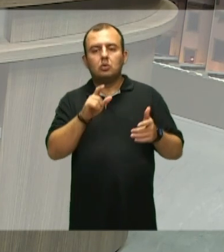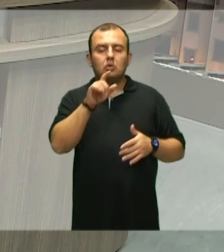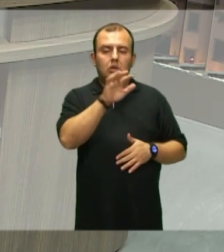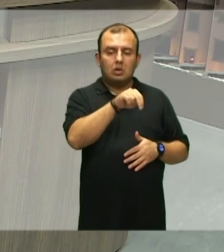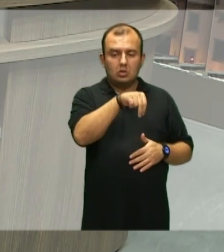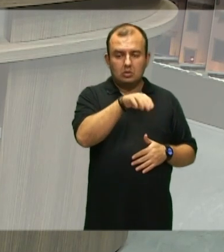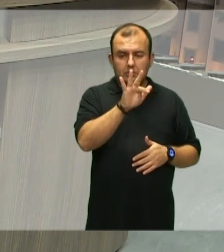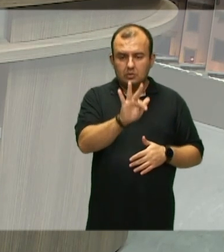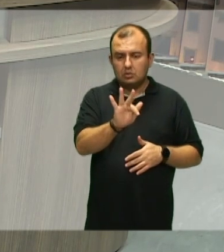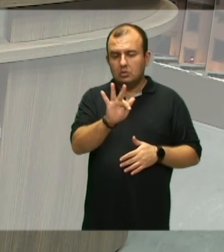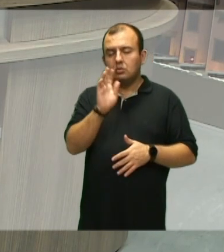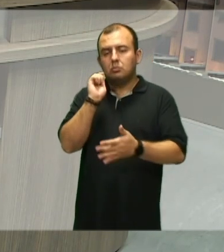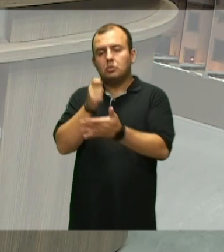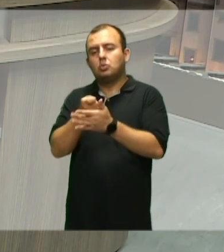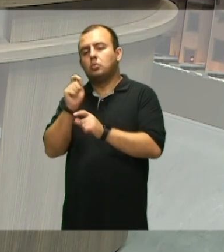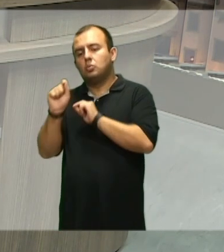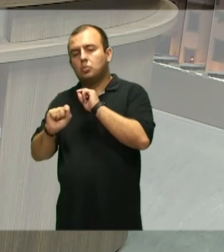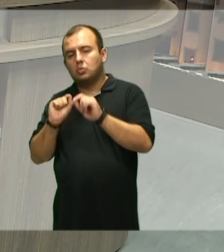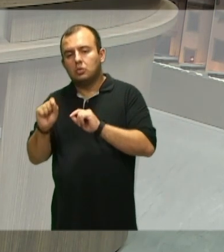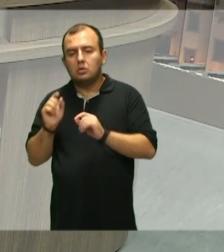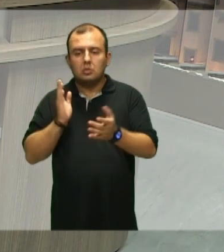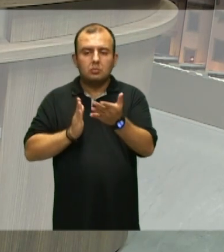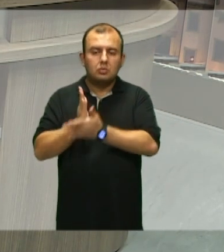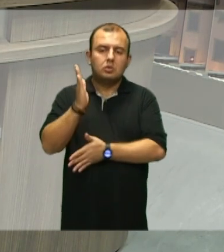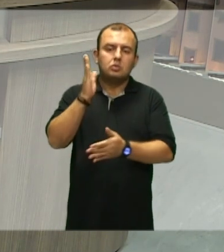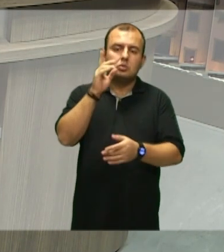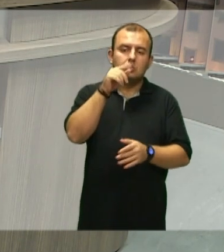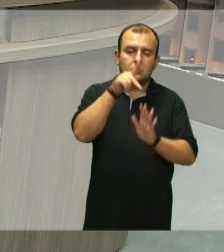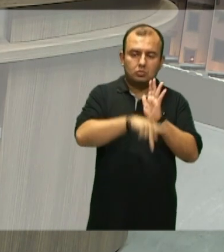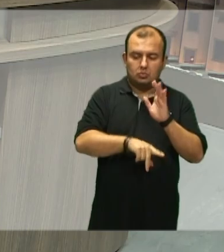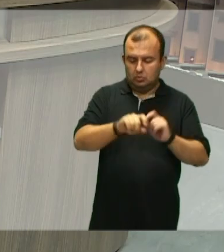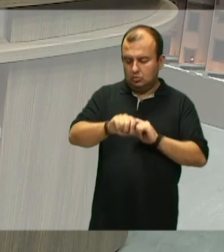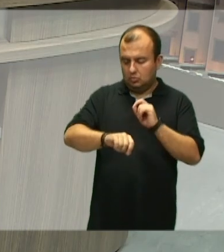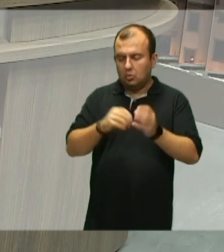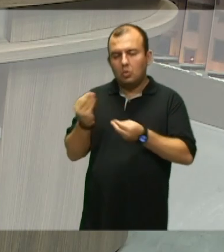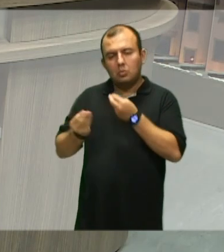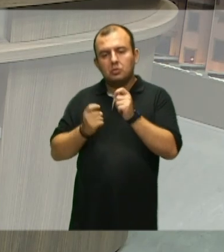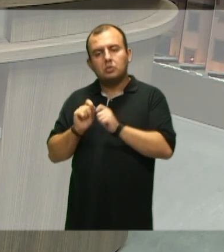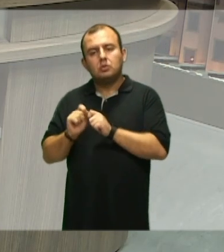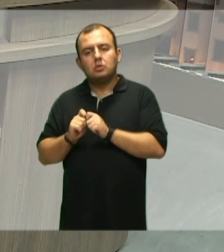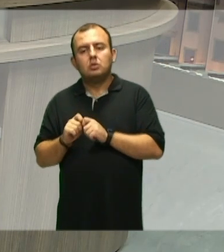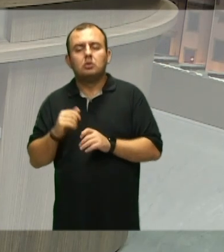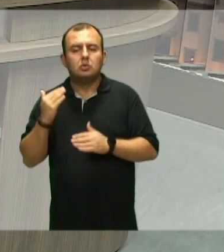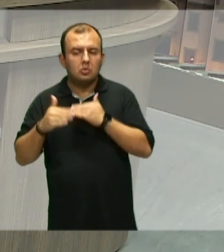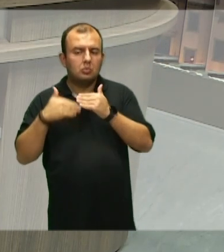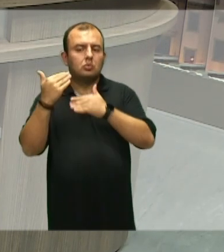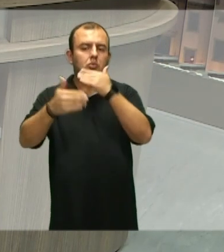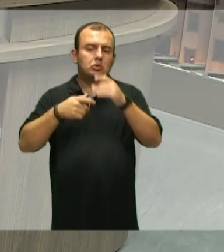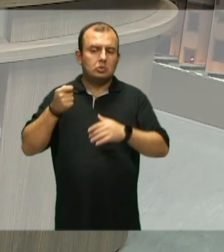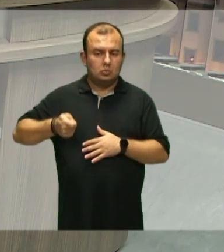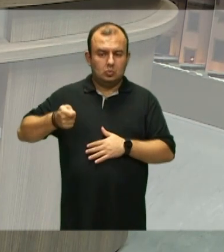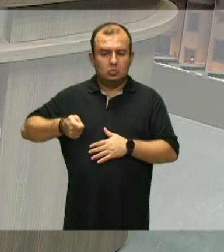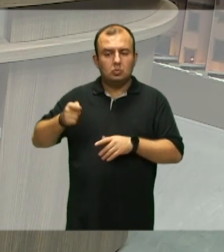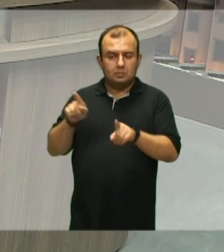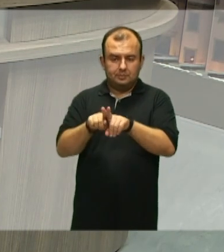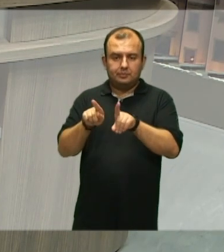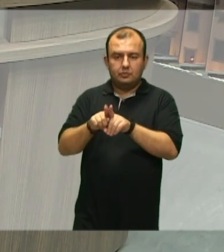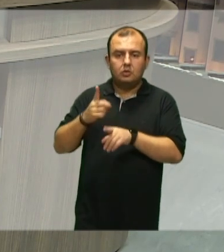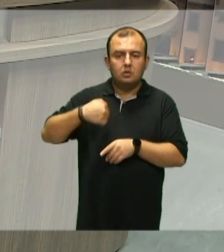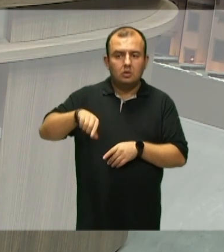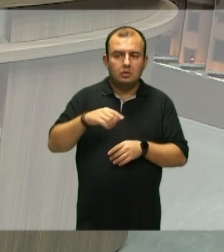fiscal, o que a gente gastou, né, o que foi aprovado no projeto, como que a gente gastou. Então, é um processo bastante rigoroso e a gente